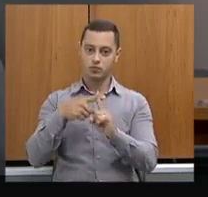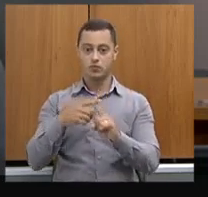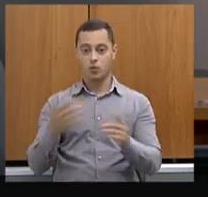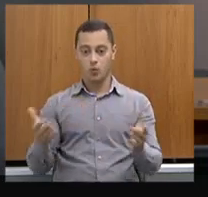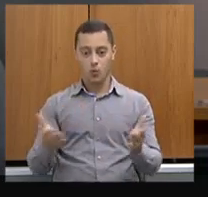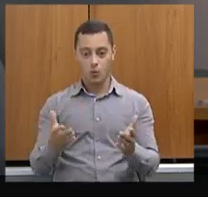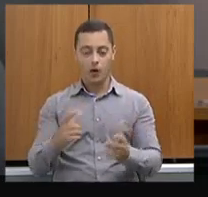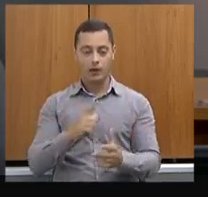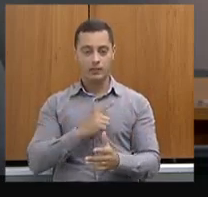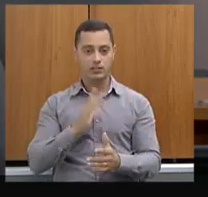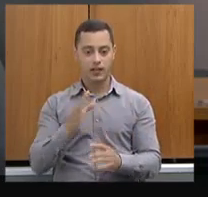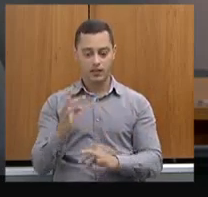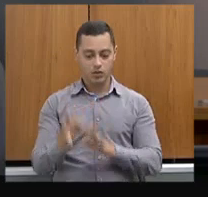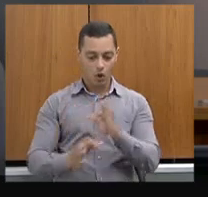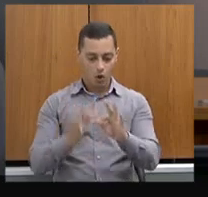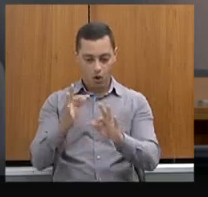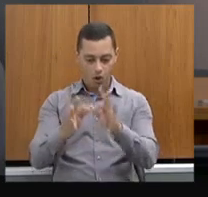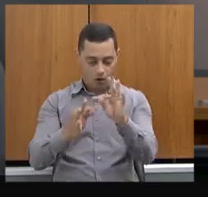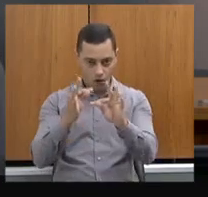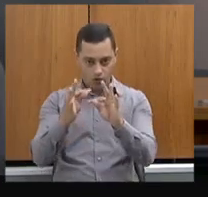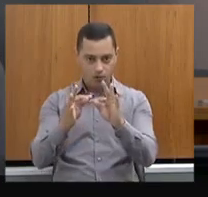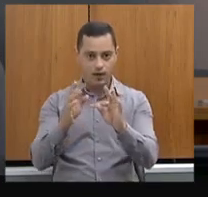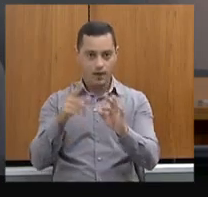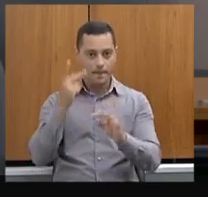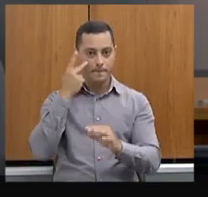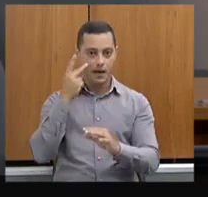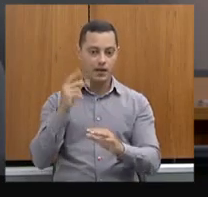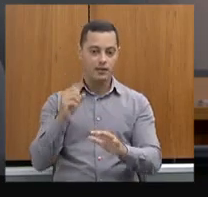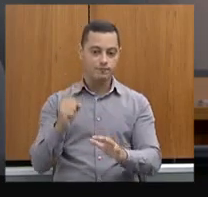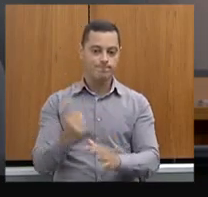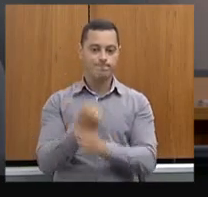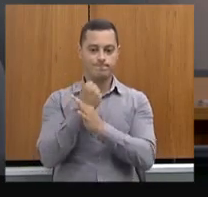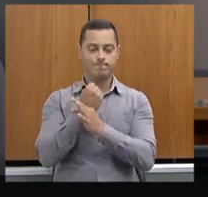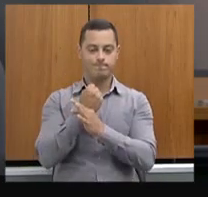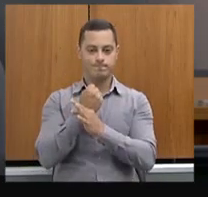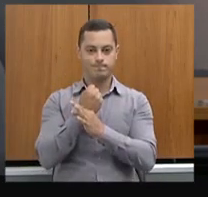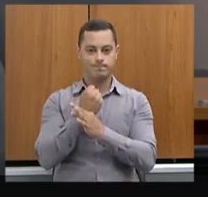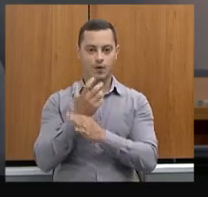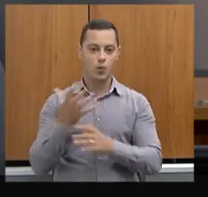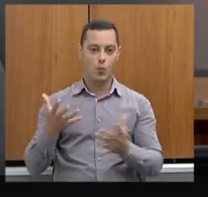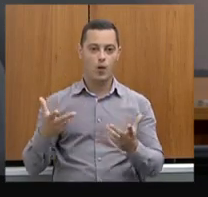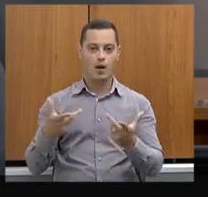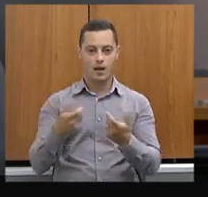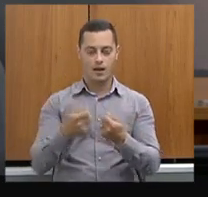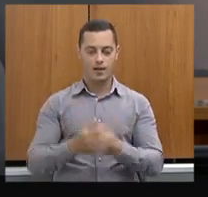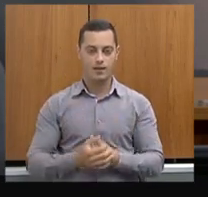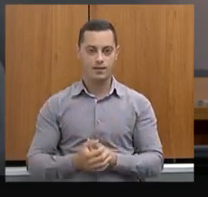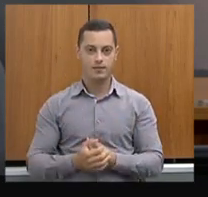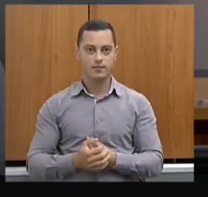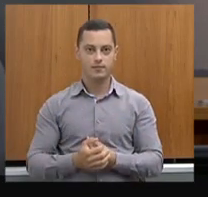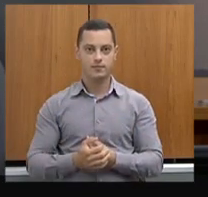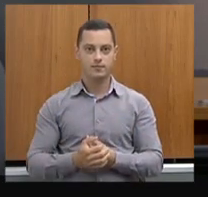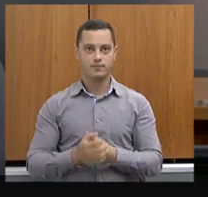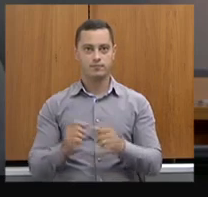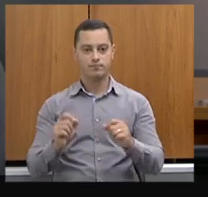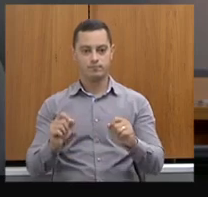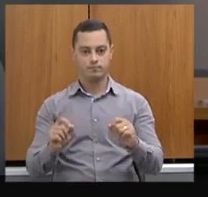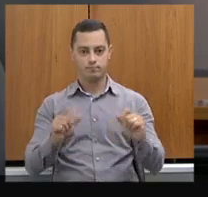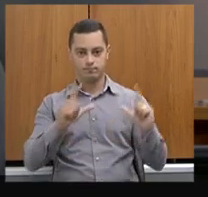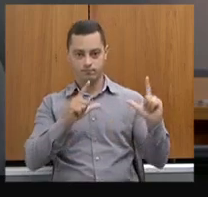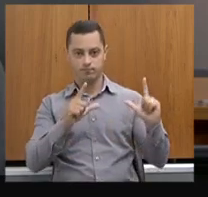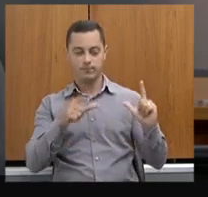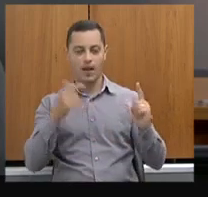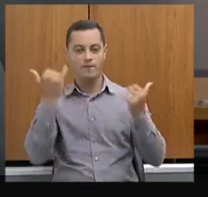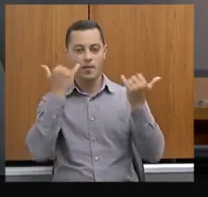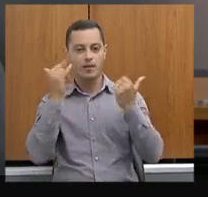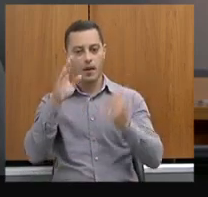visando garantir celeridade e economicidade pode passar são essas as principais informações Deputado